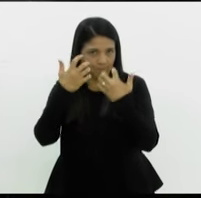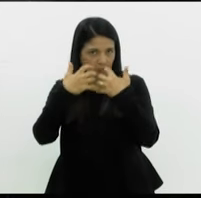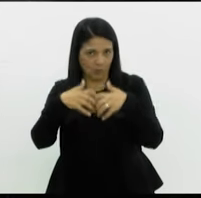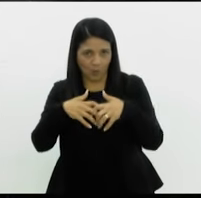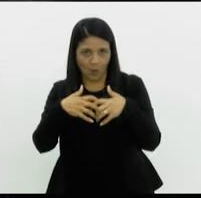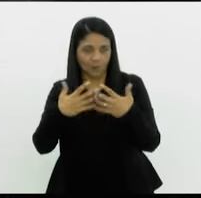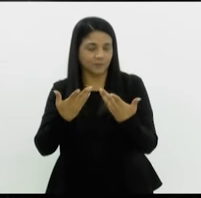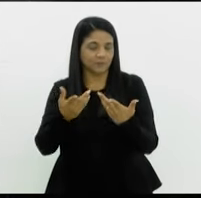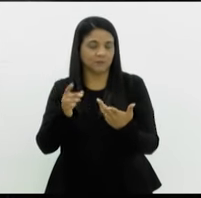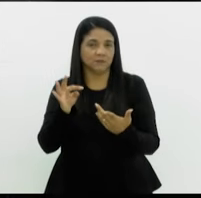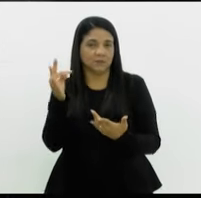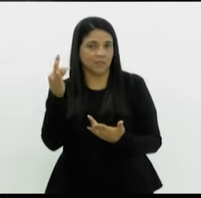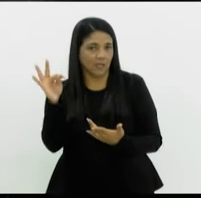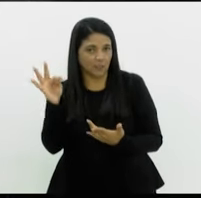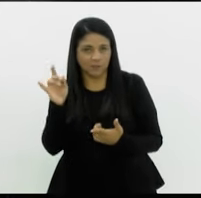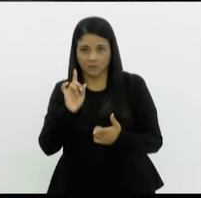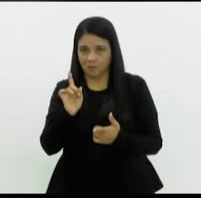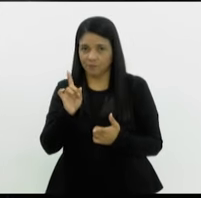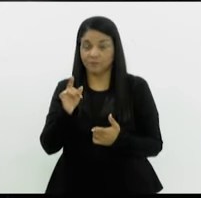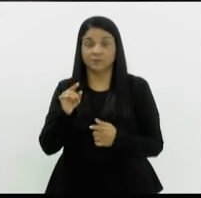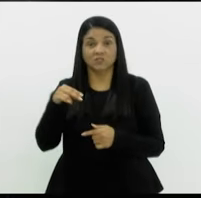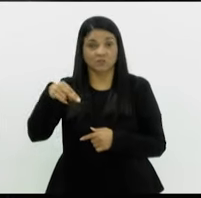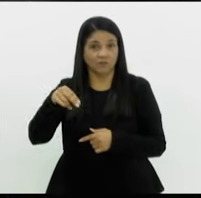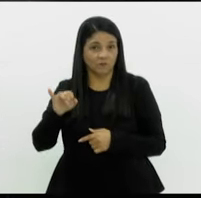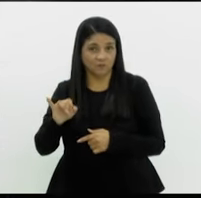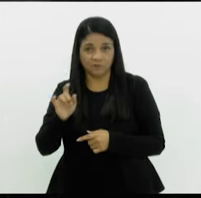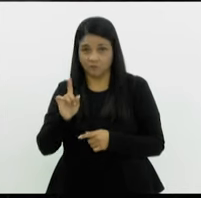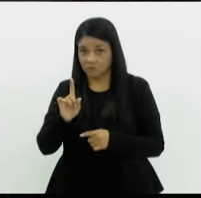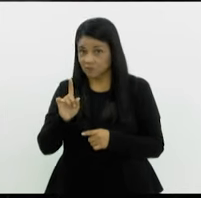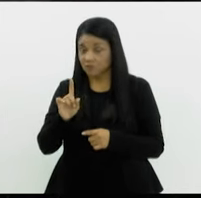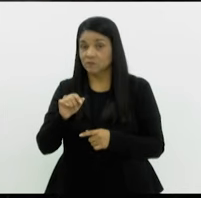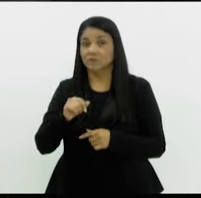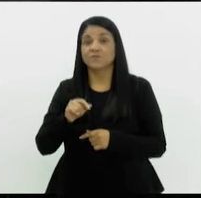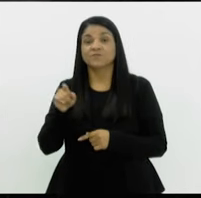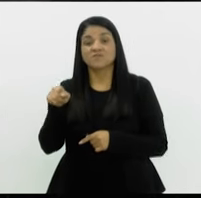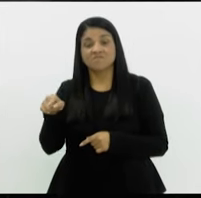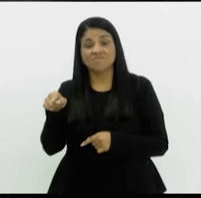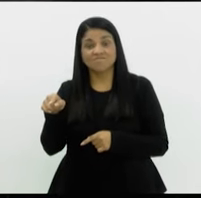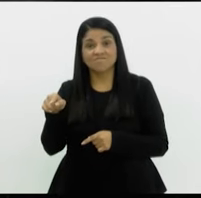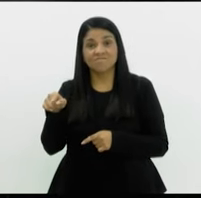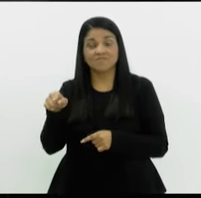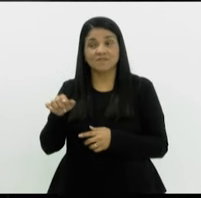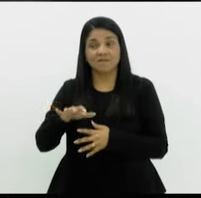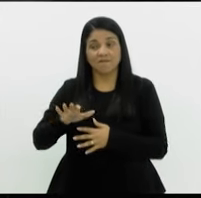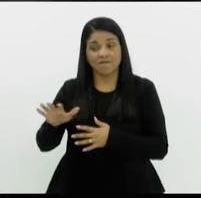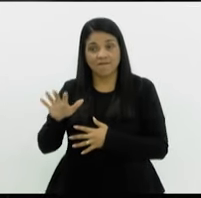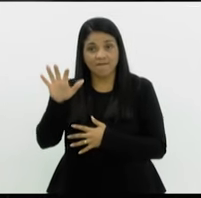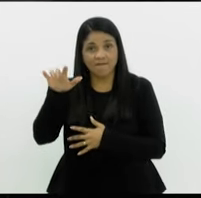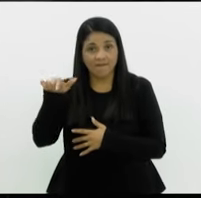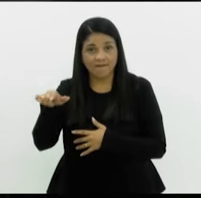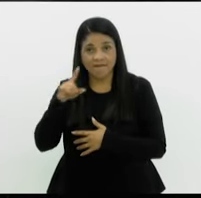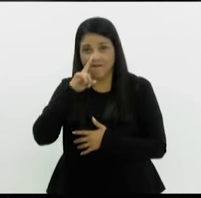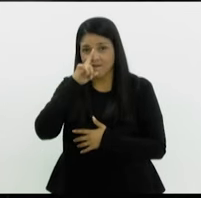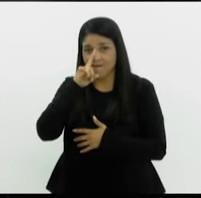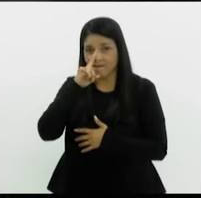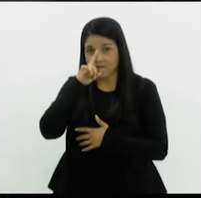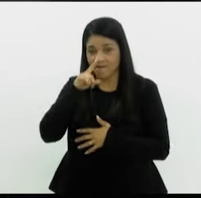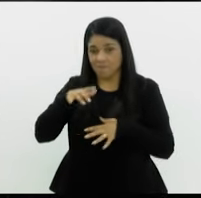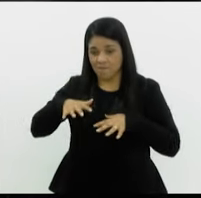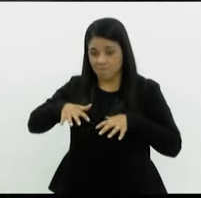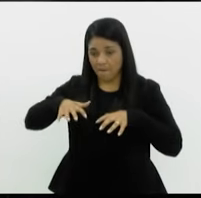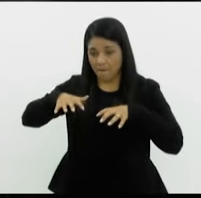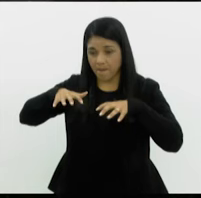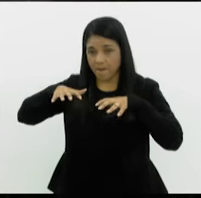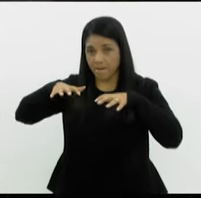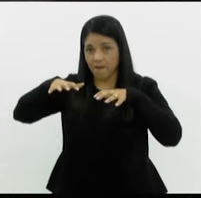com características topográficas distintas, que lá o maior risco, além dos alagamentos no